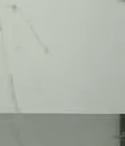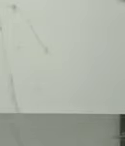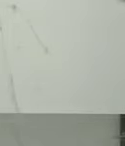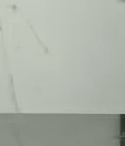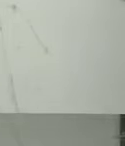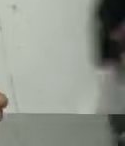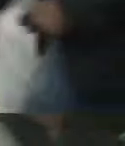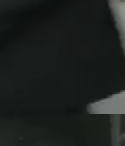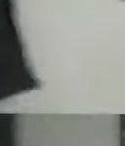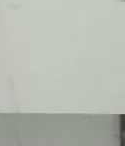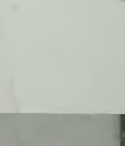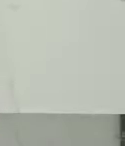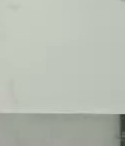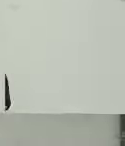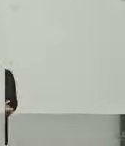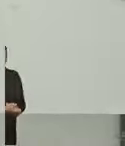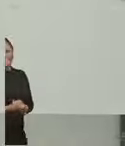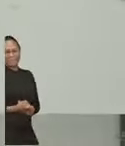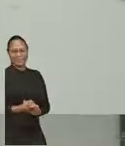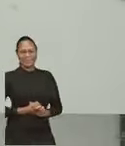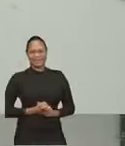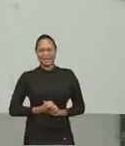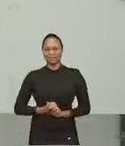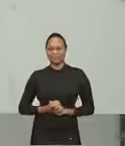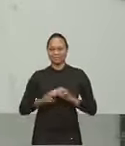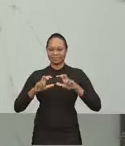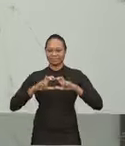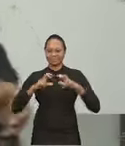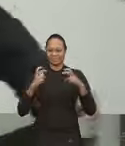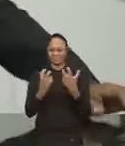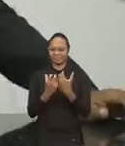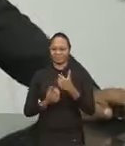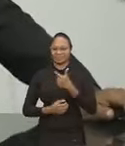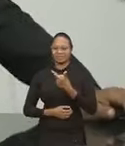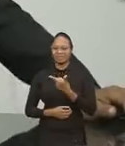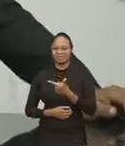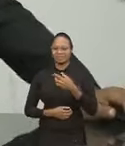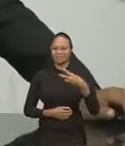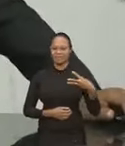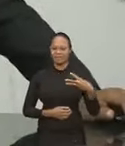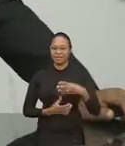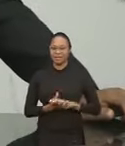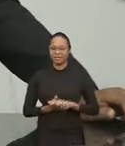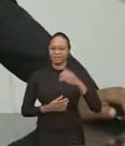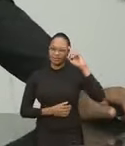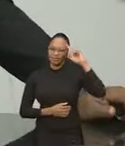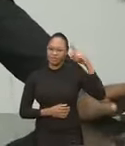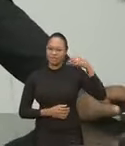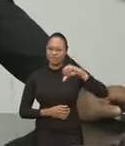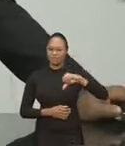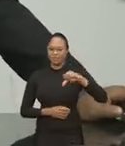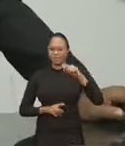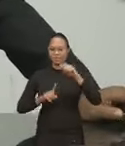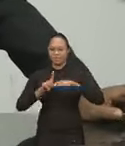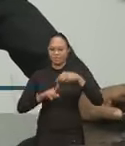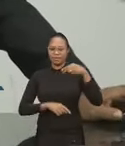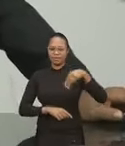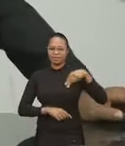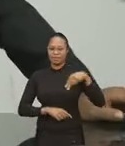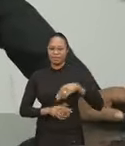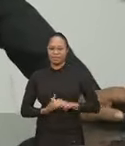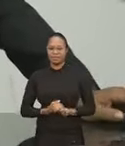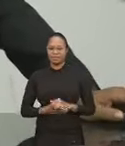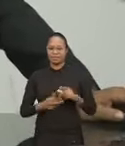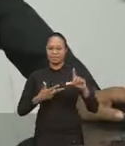sessão ordinária e do dia 9 de novembro e no segundo período legislativo da